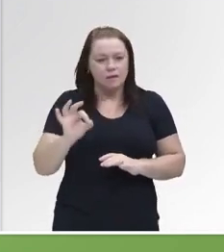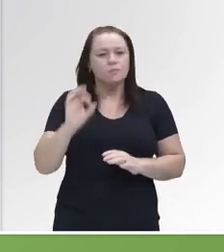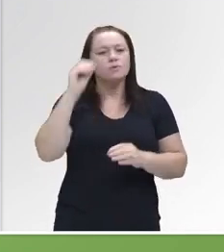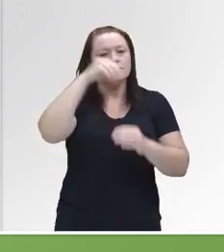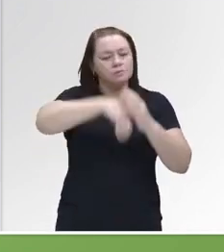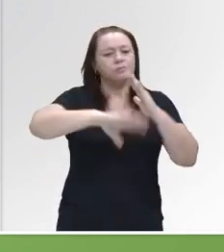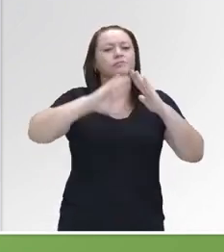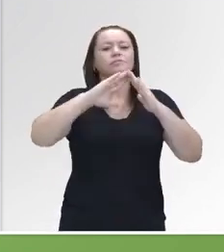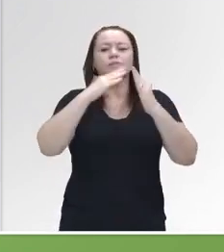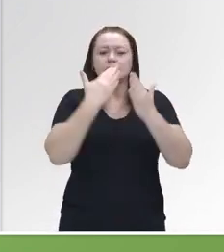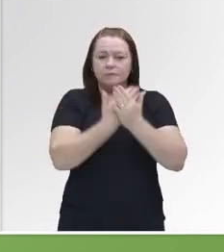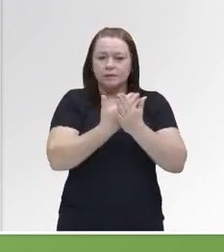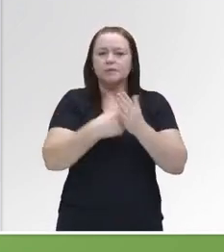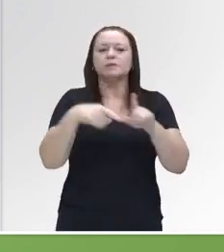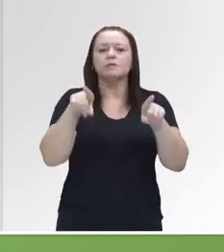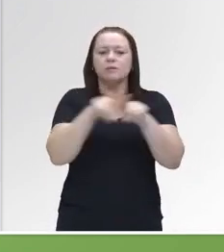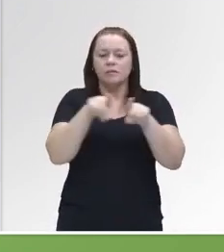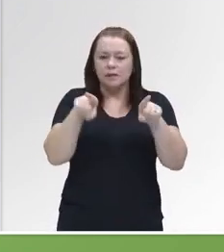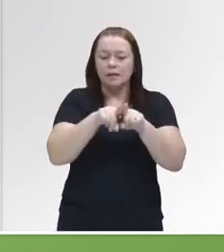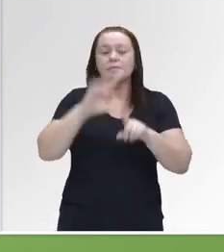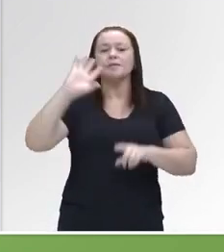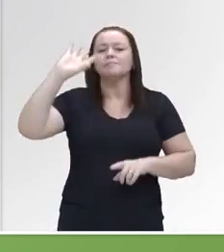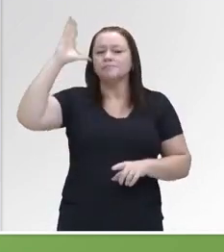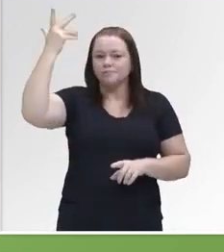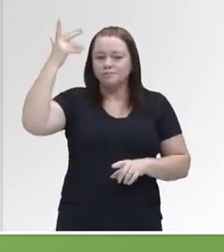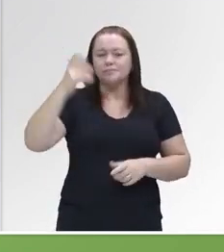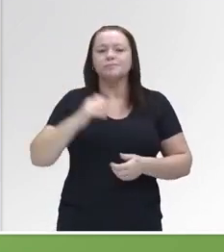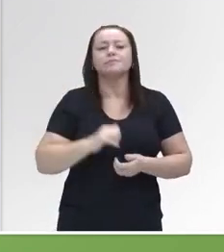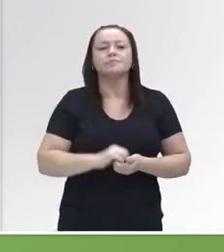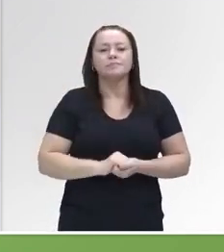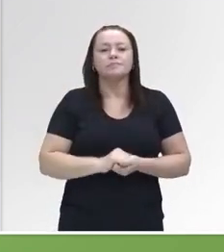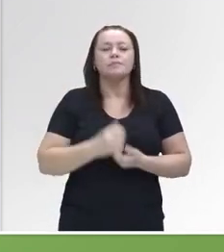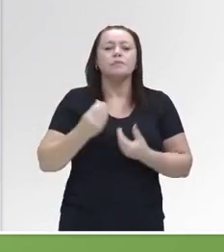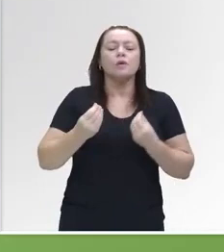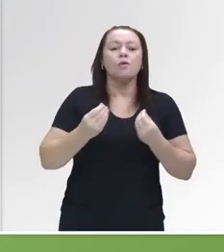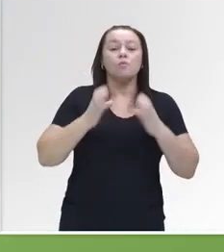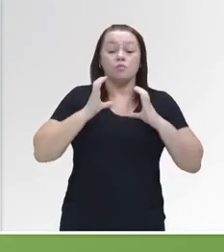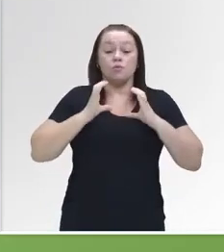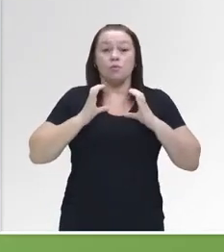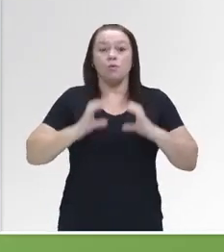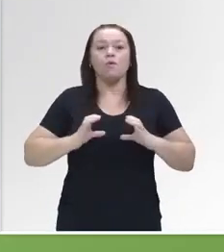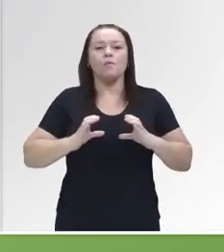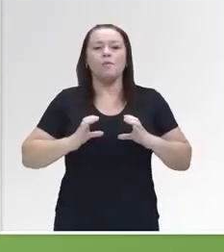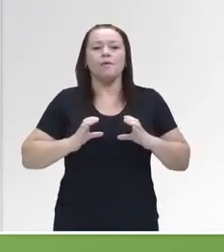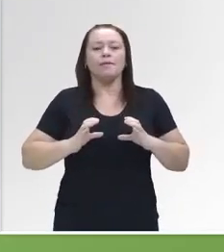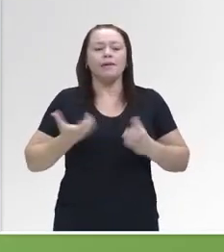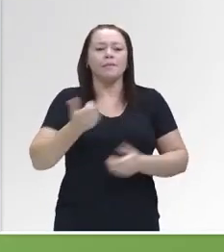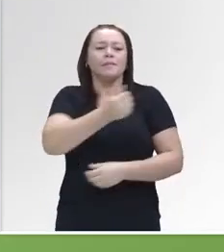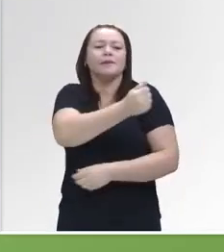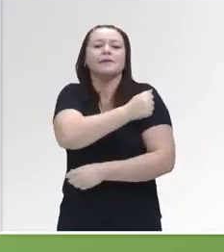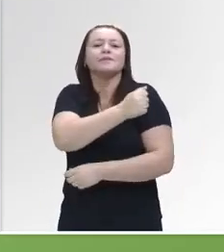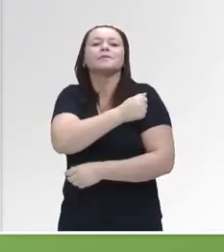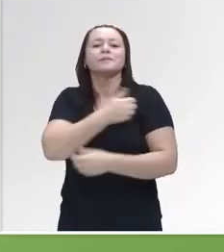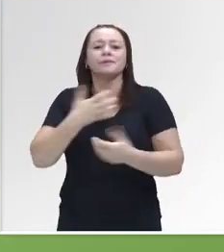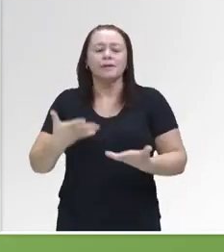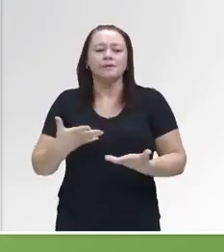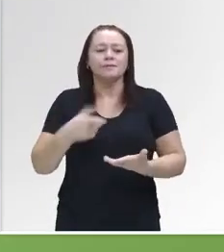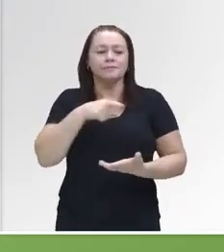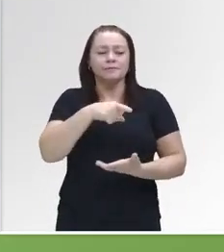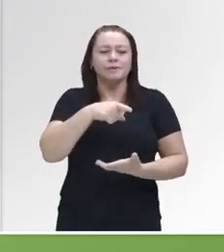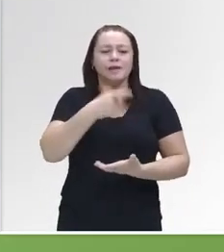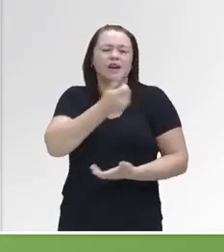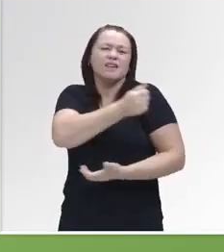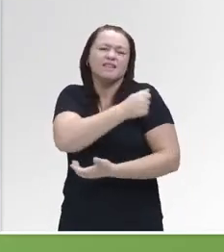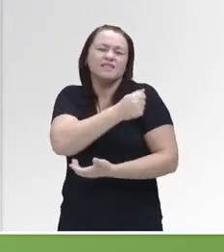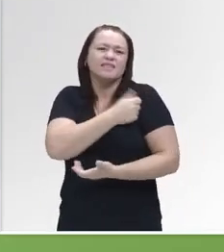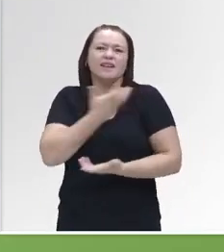são ocasionados em escola pela questão de rede elétrica. Comportamento dos alunos, né? Aqueles alunos que não gostam